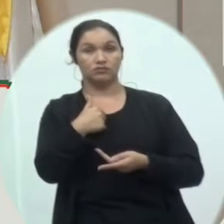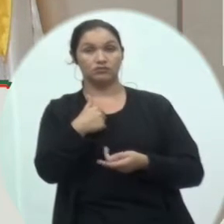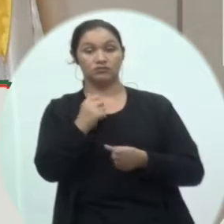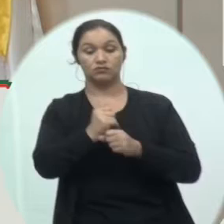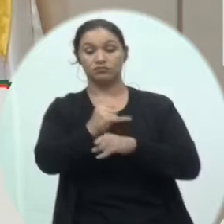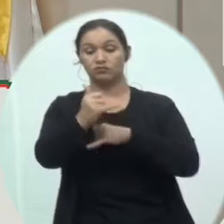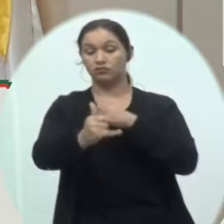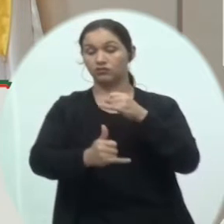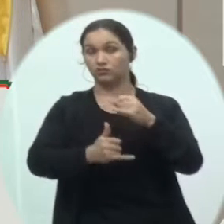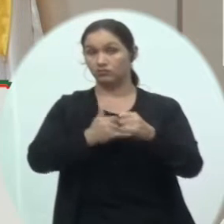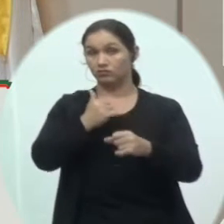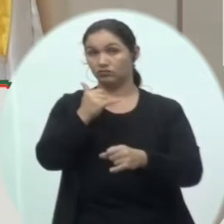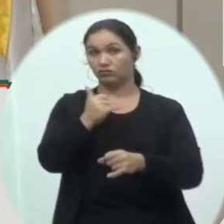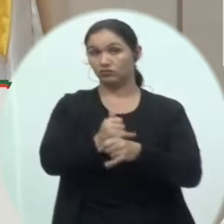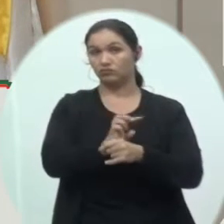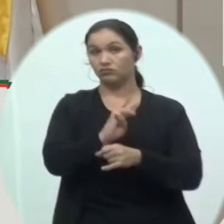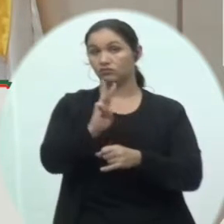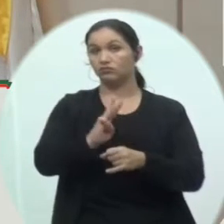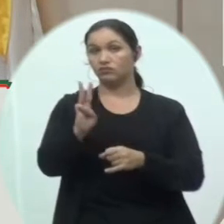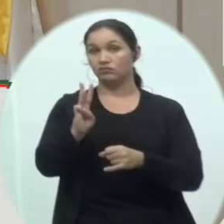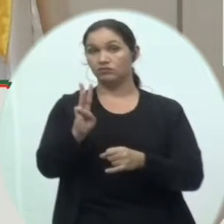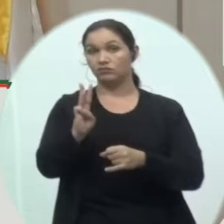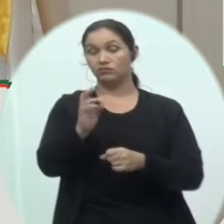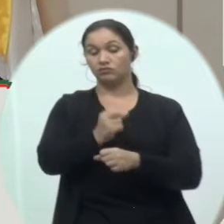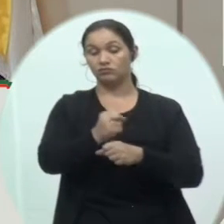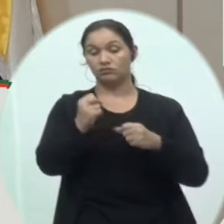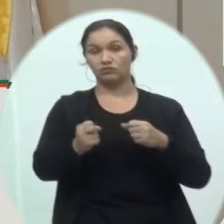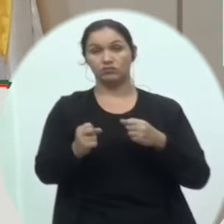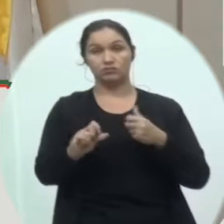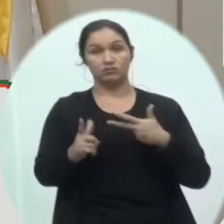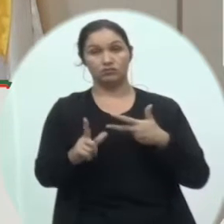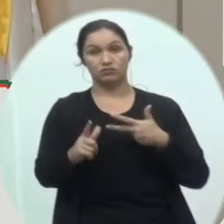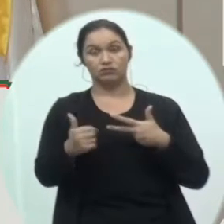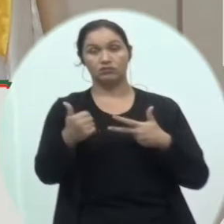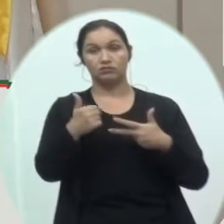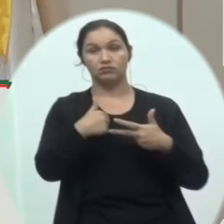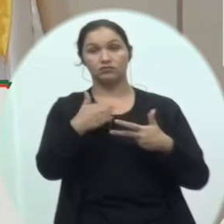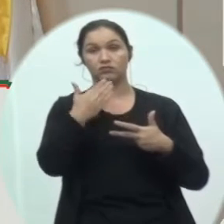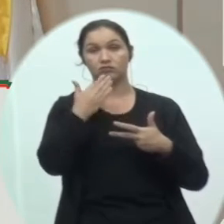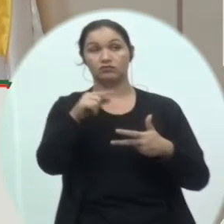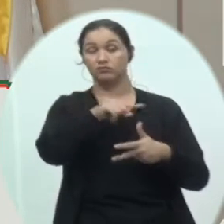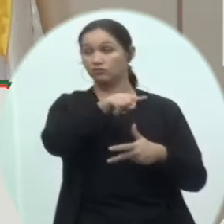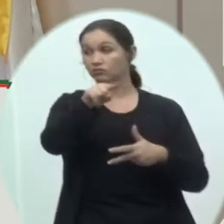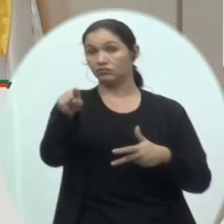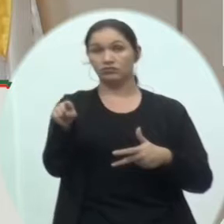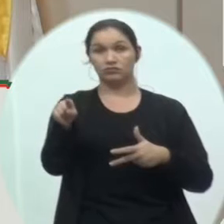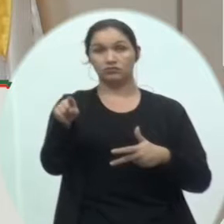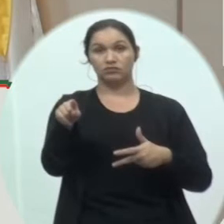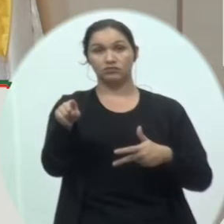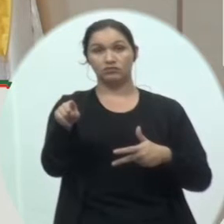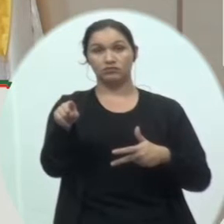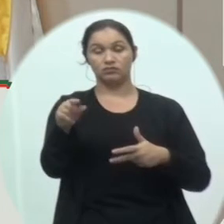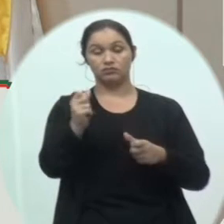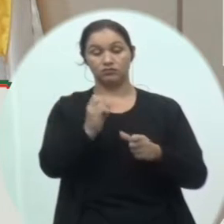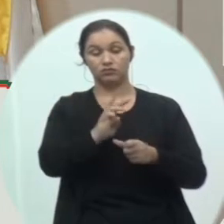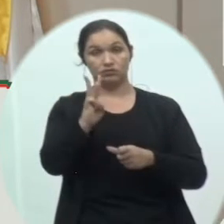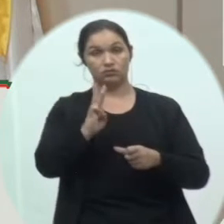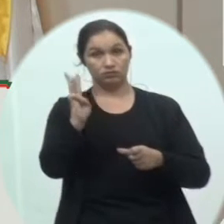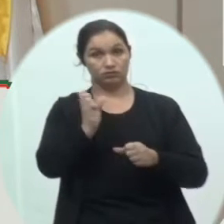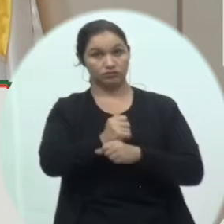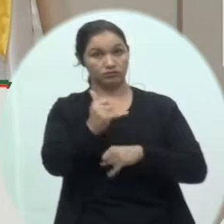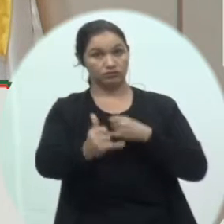do Legislativo, inclusive... até peço para que você que ainda não acessou, acesse o portal de transparência